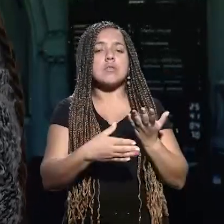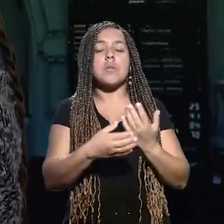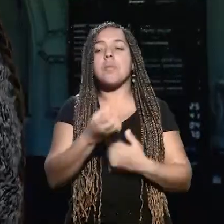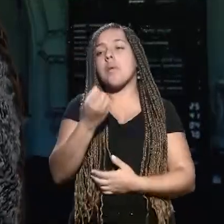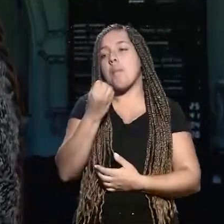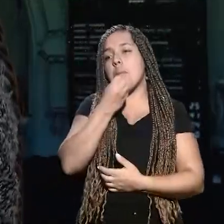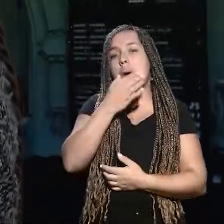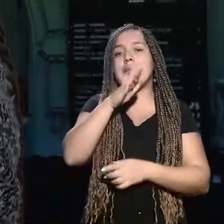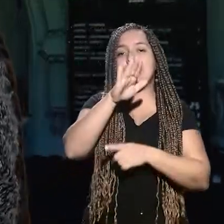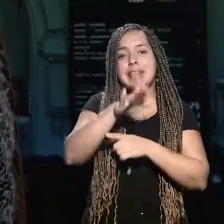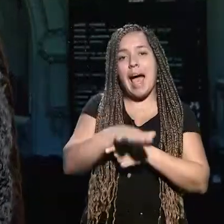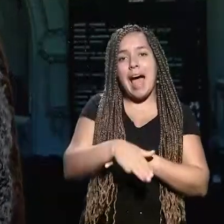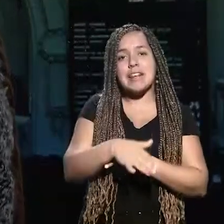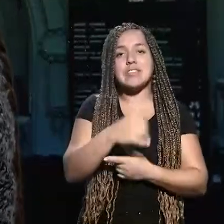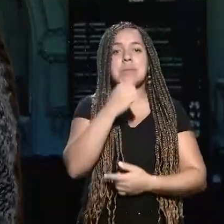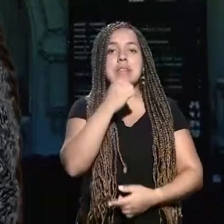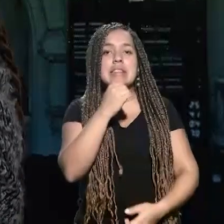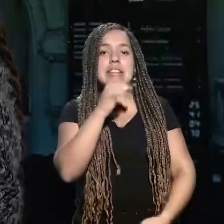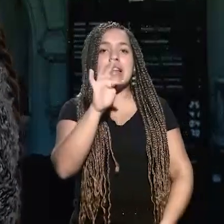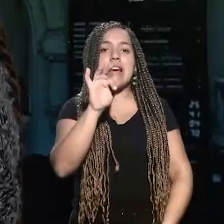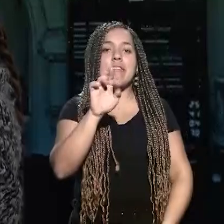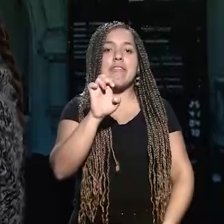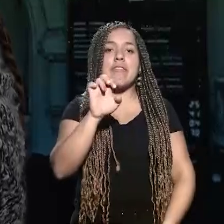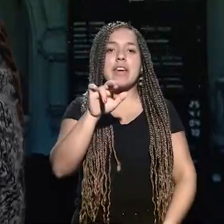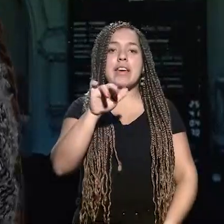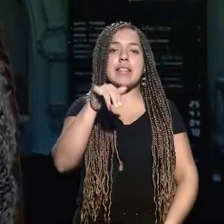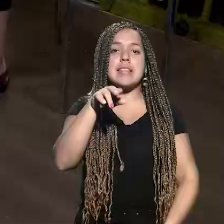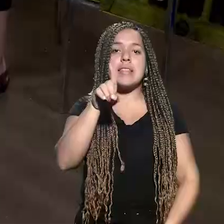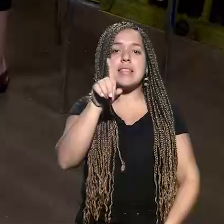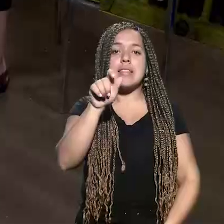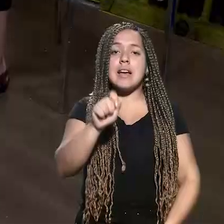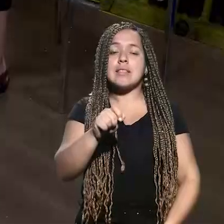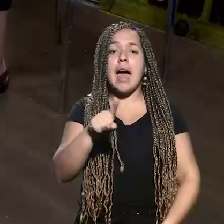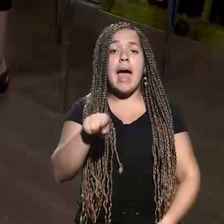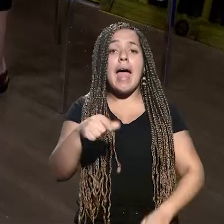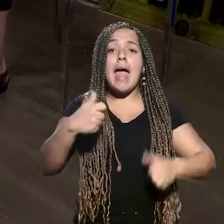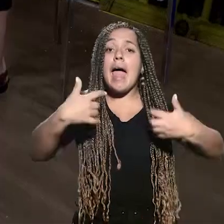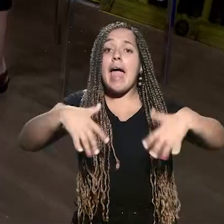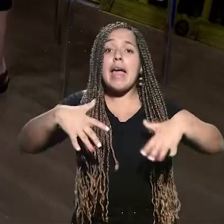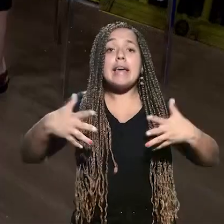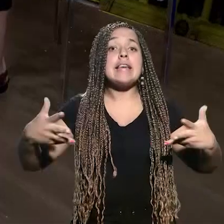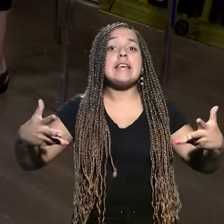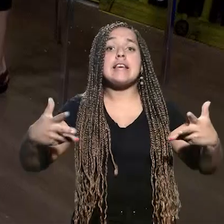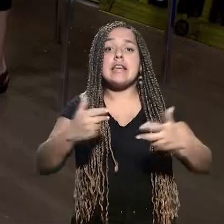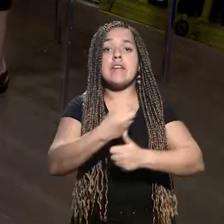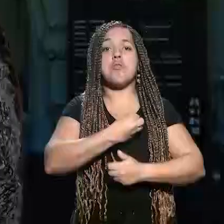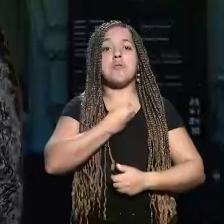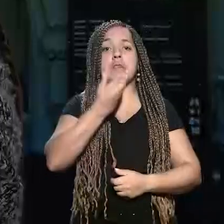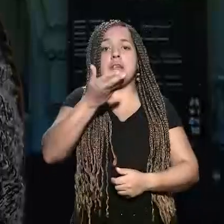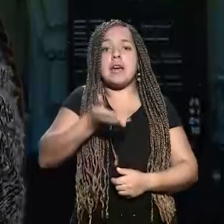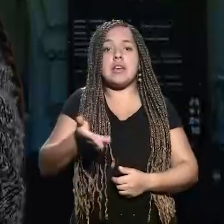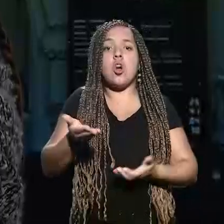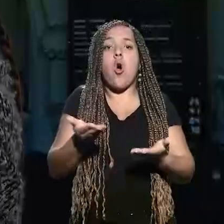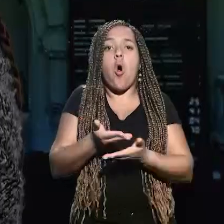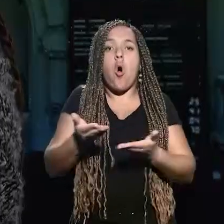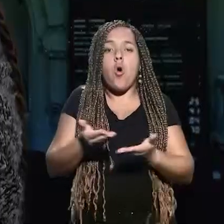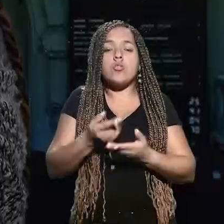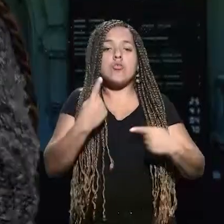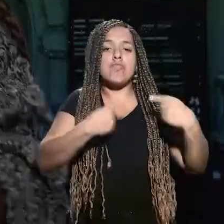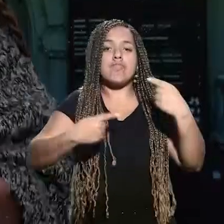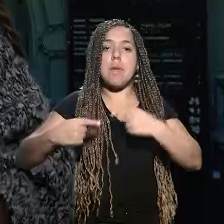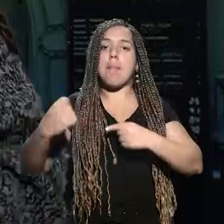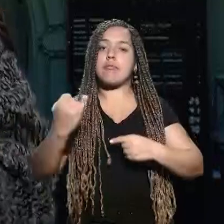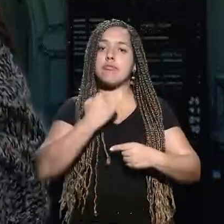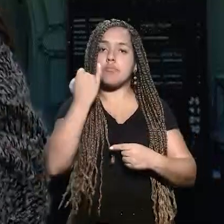bom estar aqui nessa mesa, né, incrível com você, fazendo um debate tão importante. O